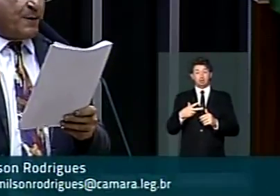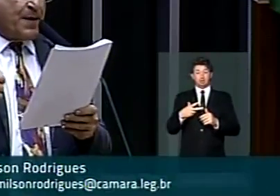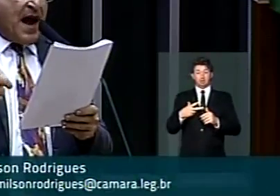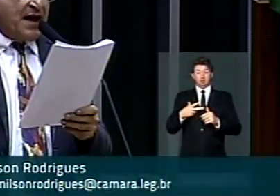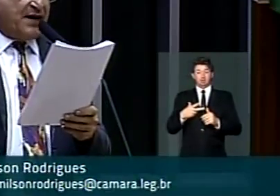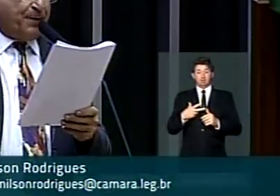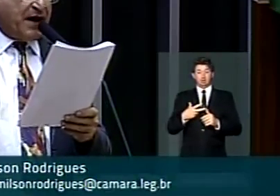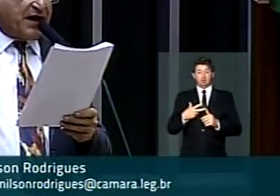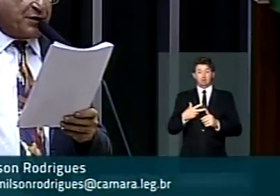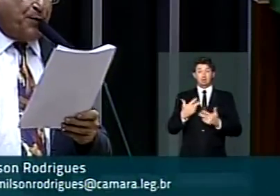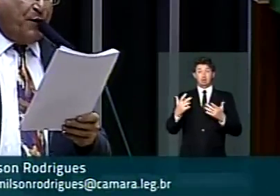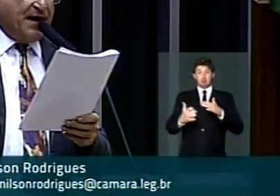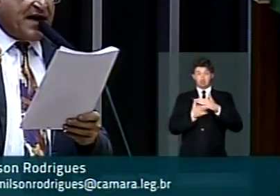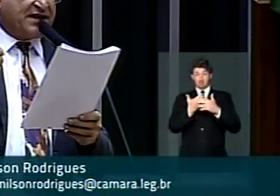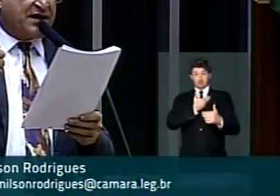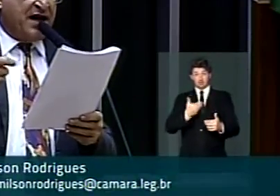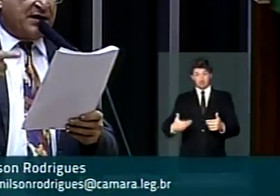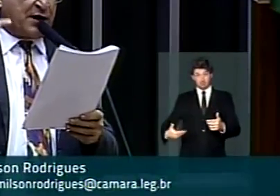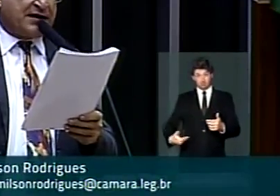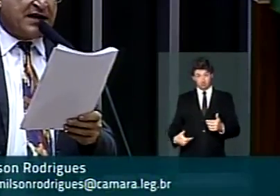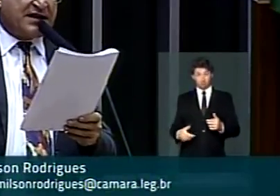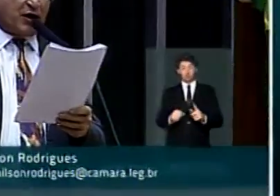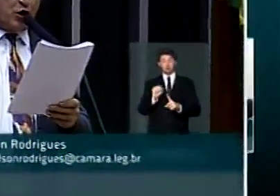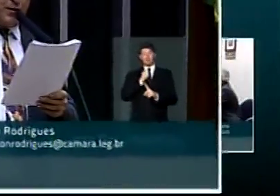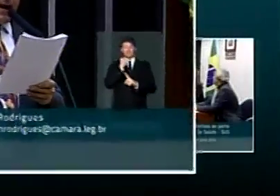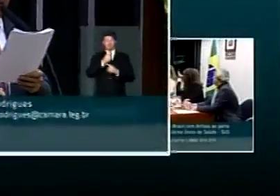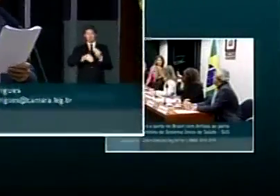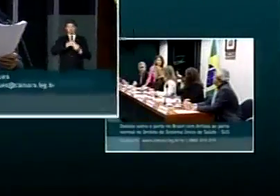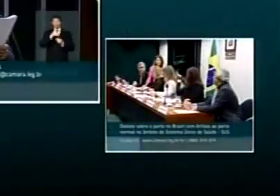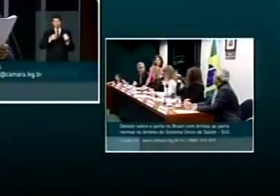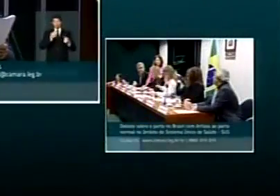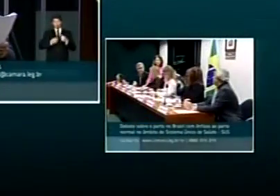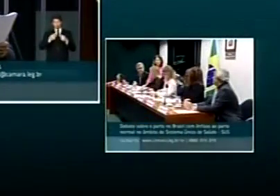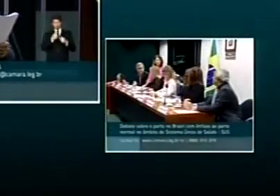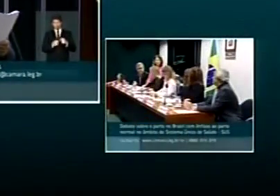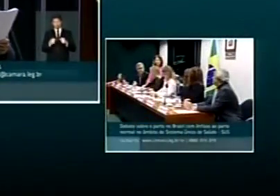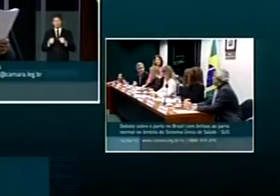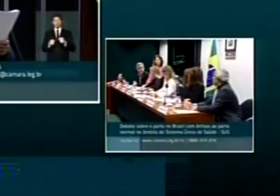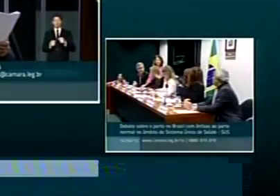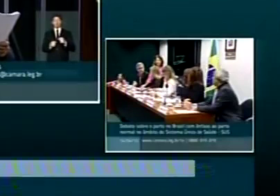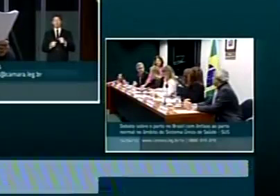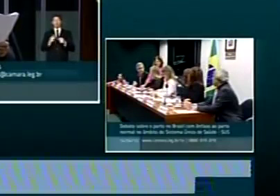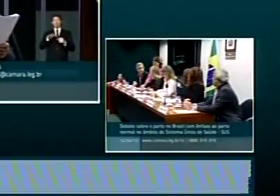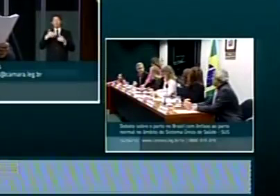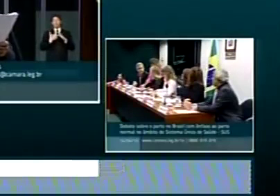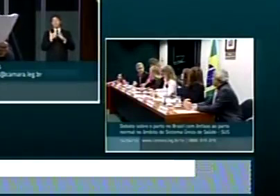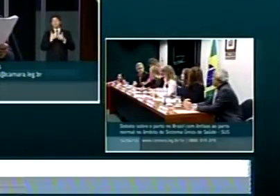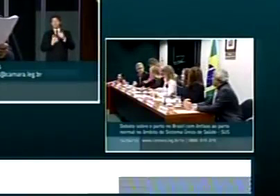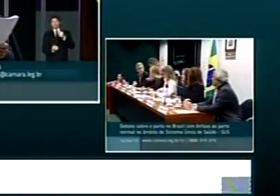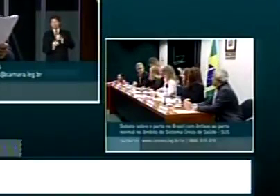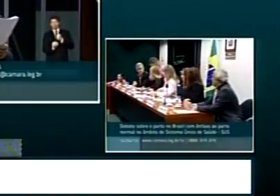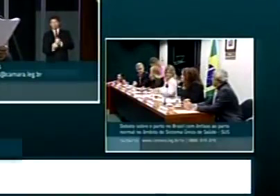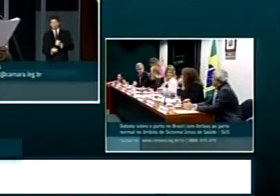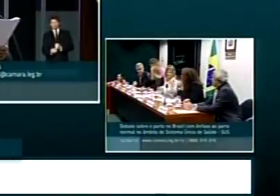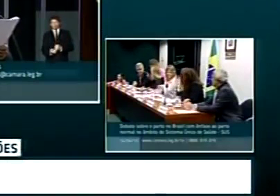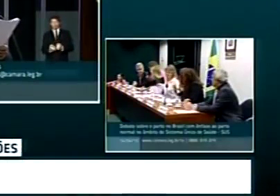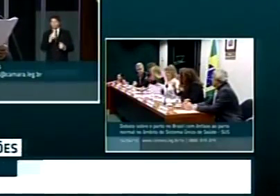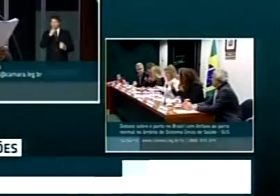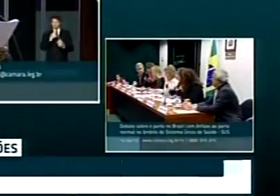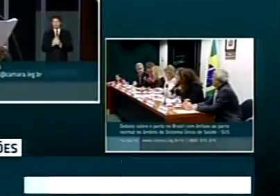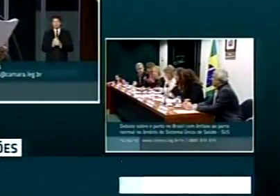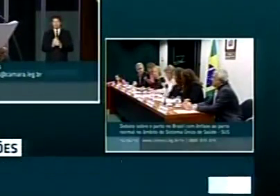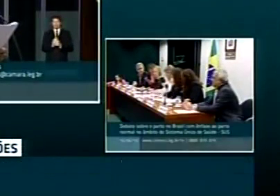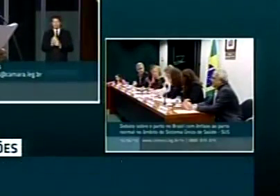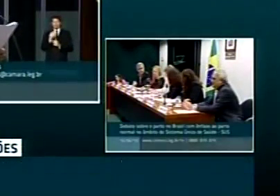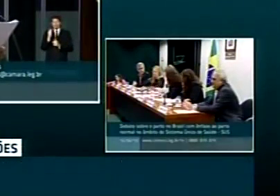grifado? As empresas públicas, sociedade de economia mista, as suas subsidiárias, por exemplo,